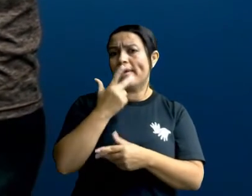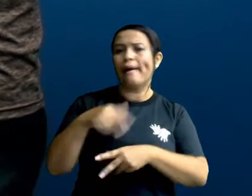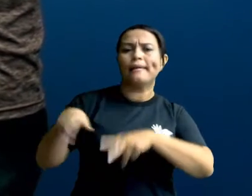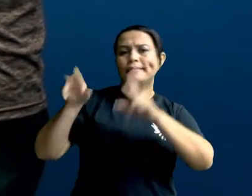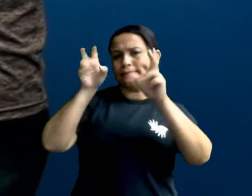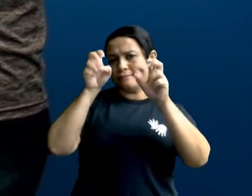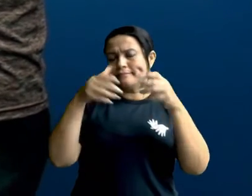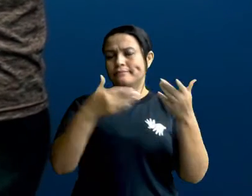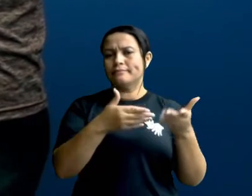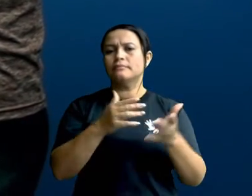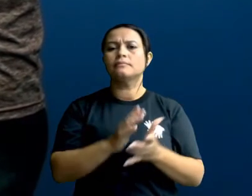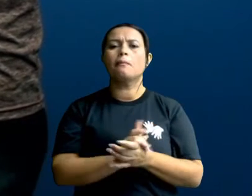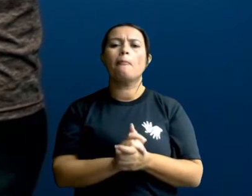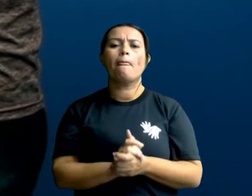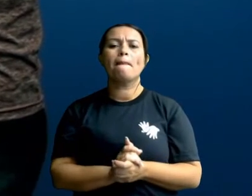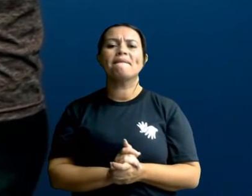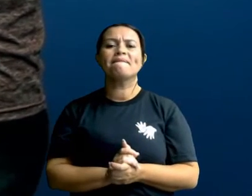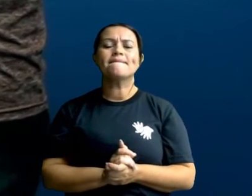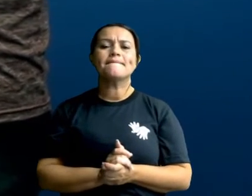questão.